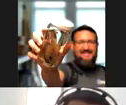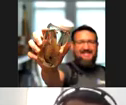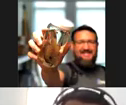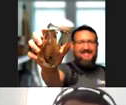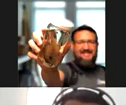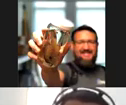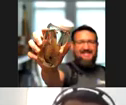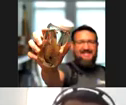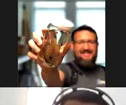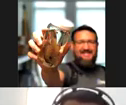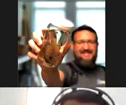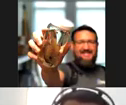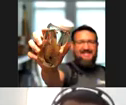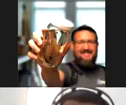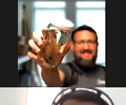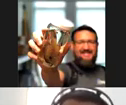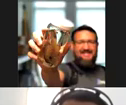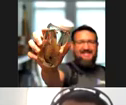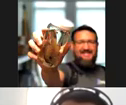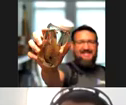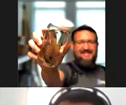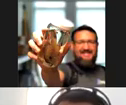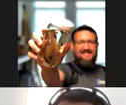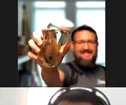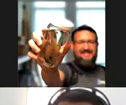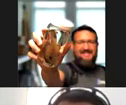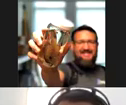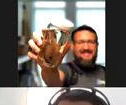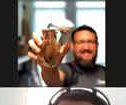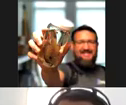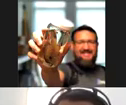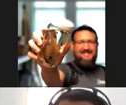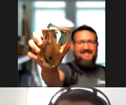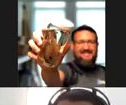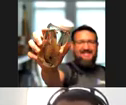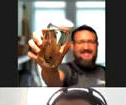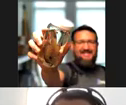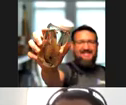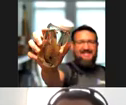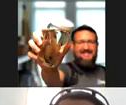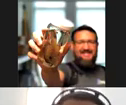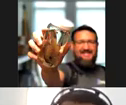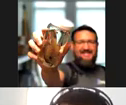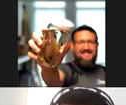demonstrava um equilíbrio de riqueza de ilhas, né, que seria um balanço entre as taxas de imigração e de extinção.